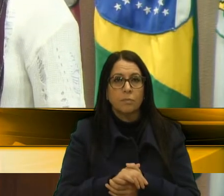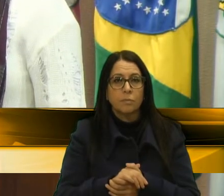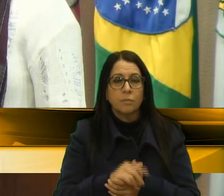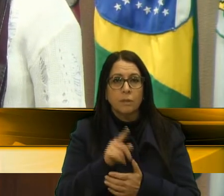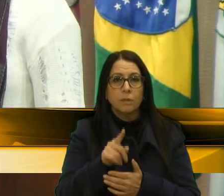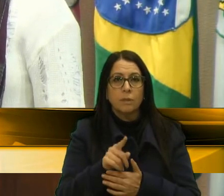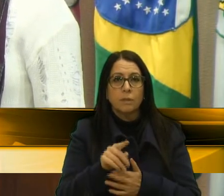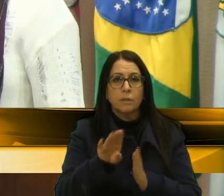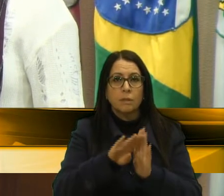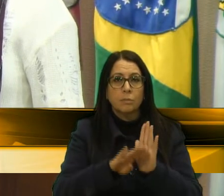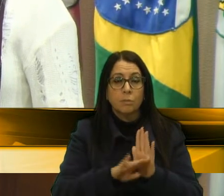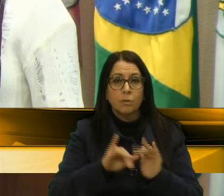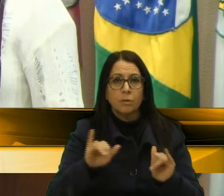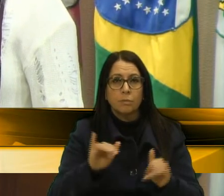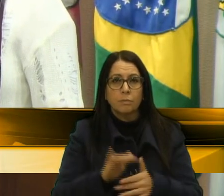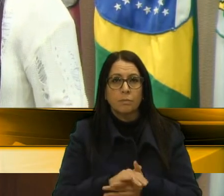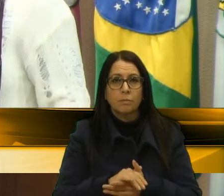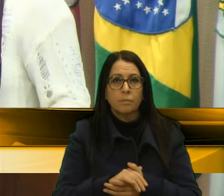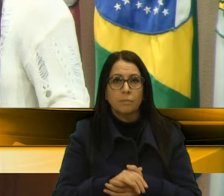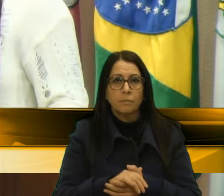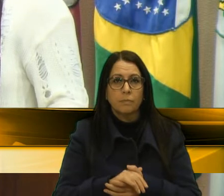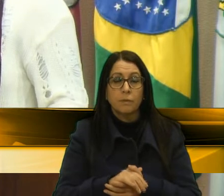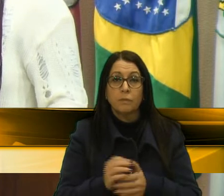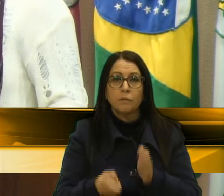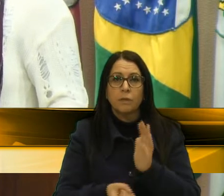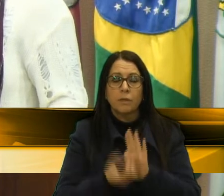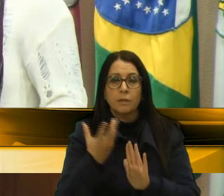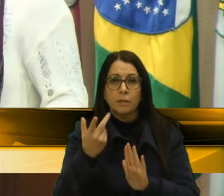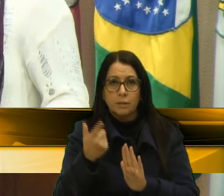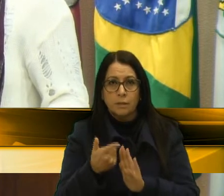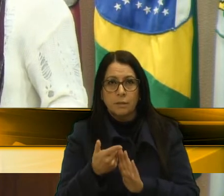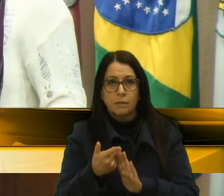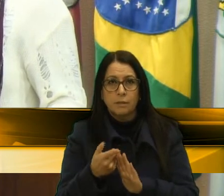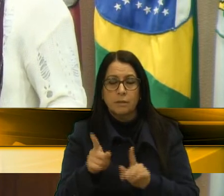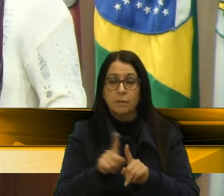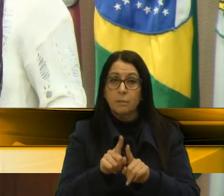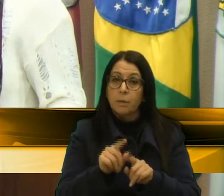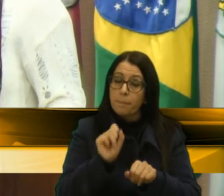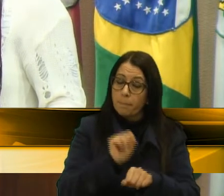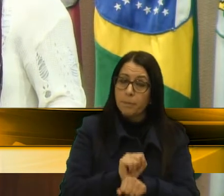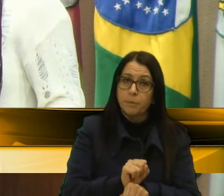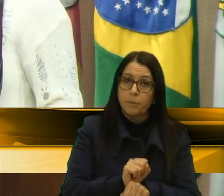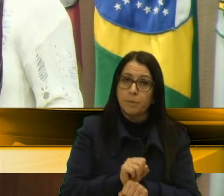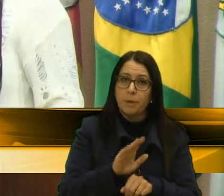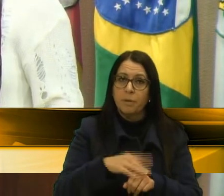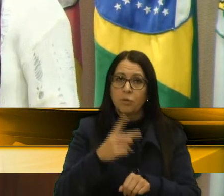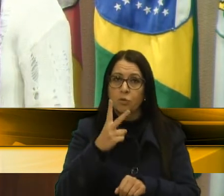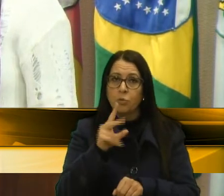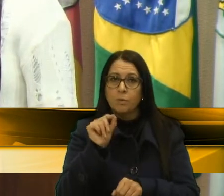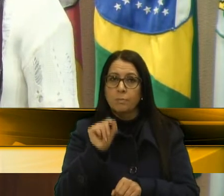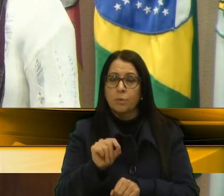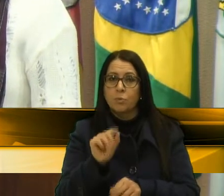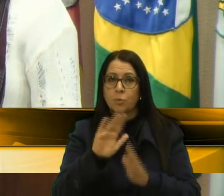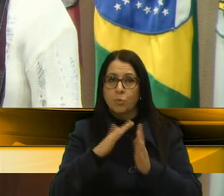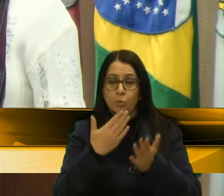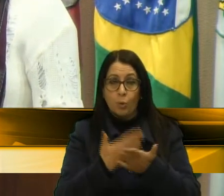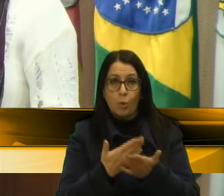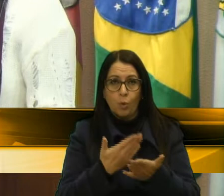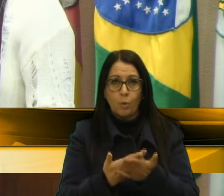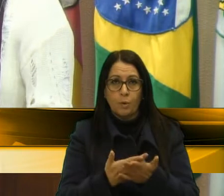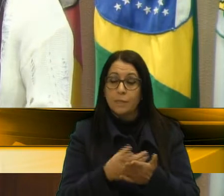Esse programa ele foi, então, lançado, porém extinto. Eram mais de 2.000 escolas que